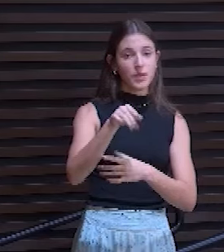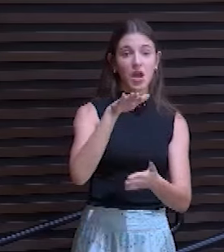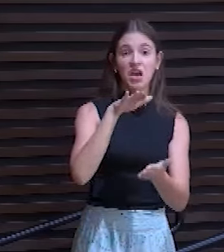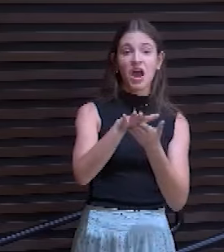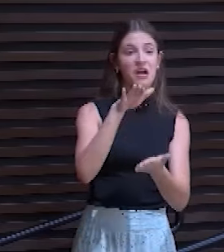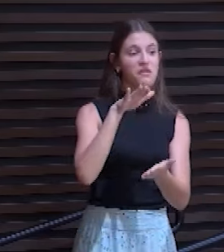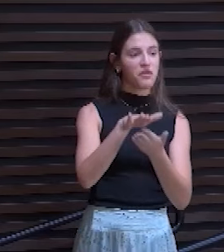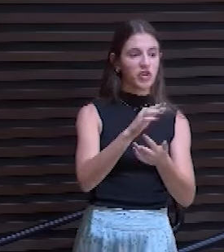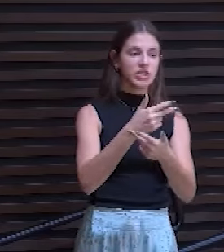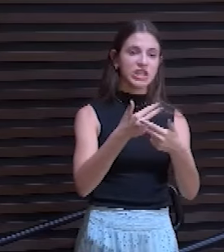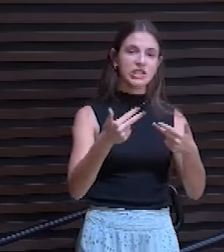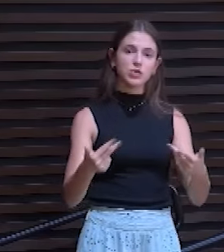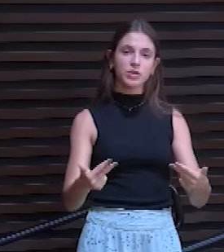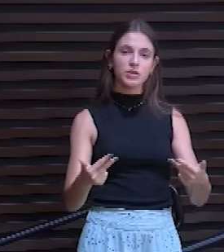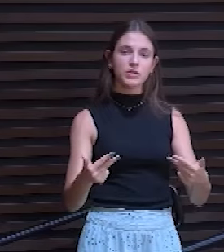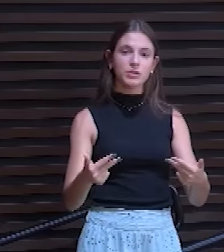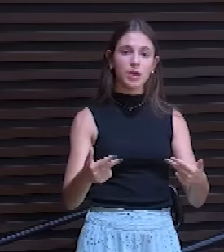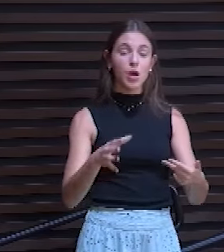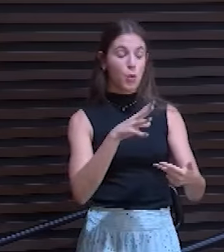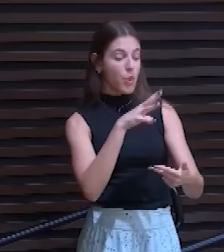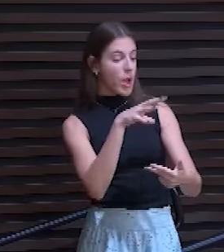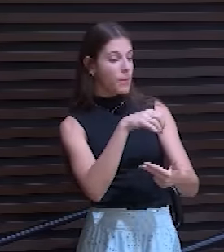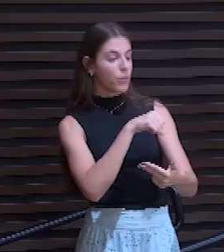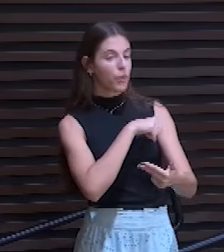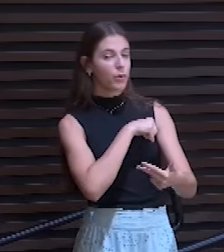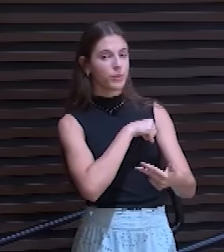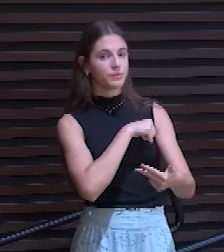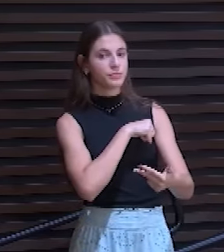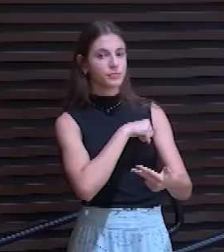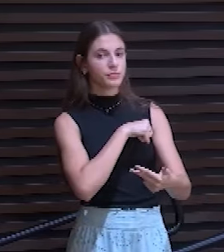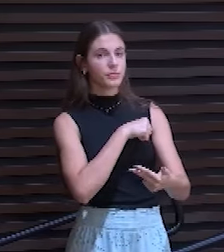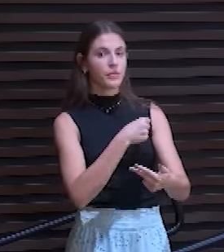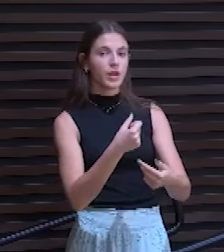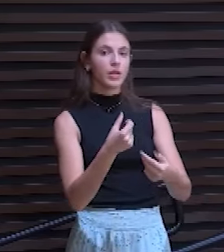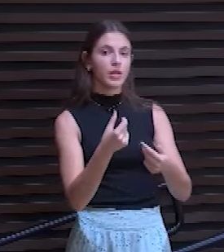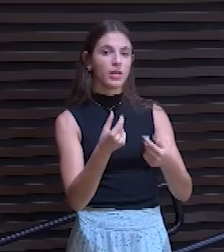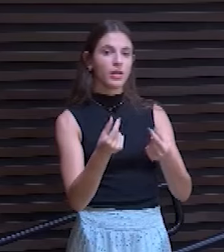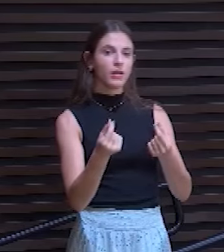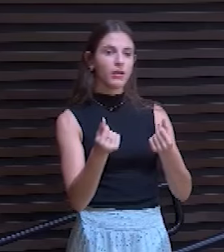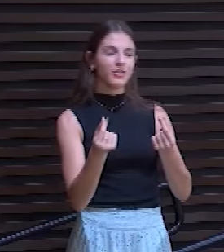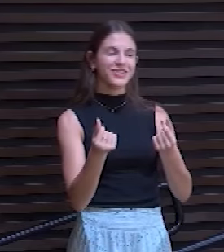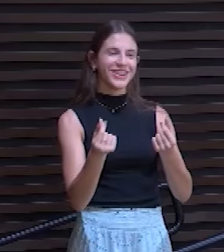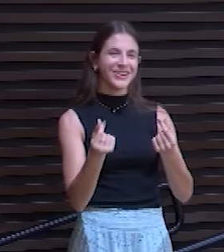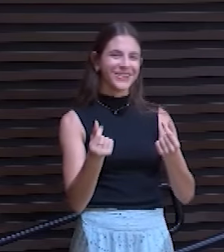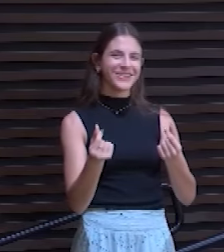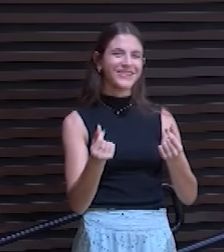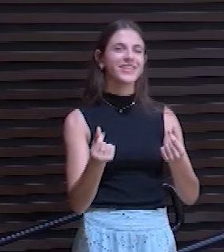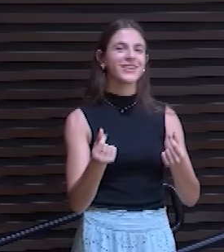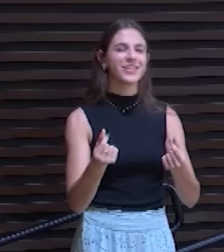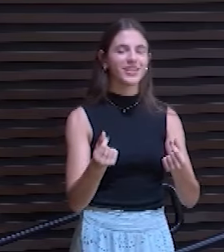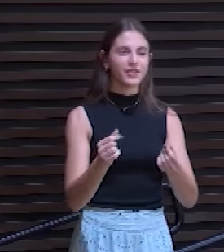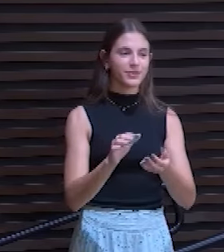destas coisas. Que coisas? O amor ao money. O amor ao dinheiro.